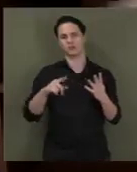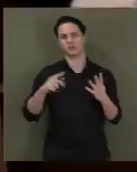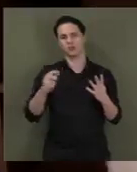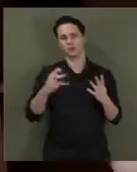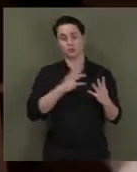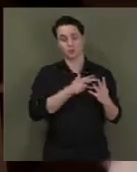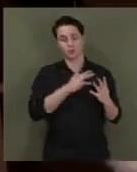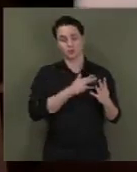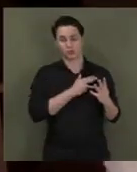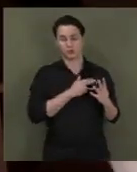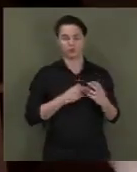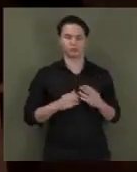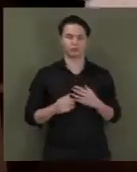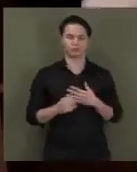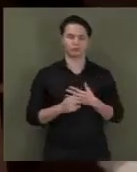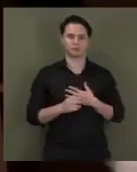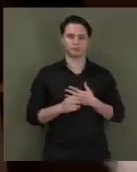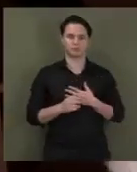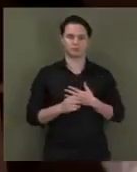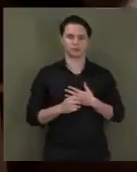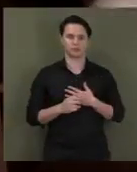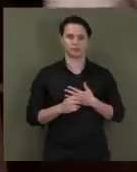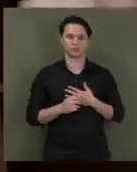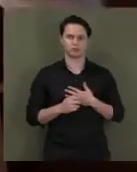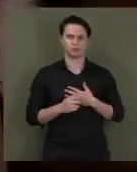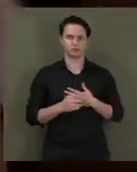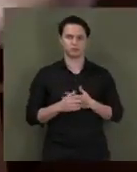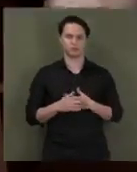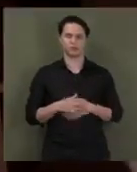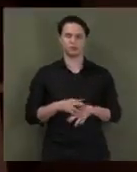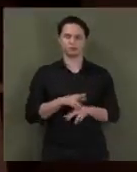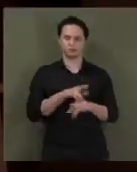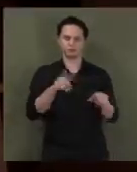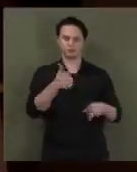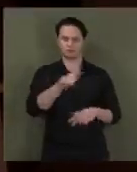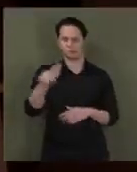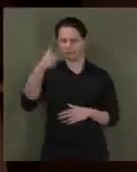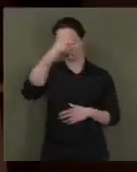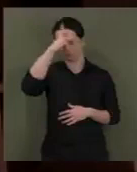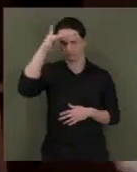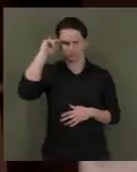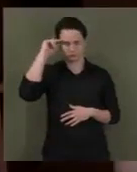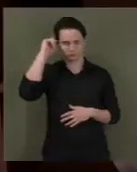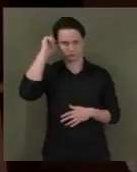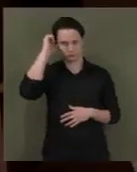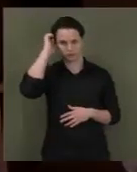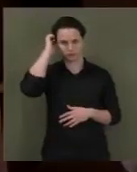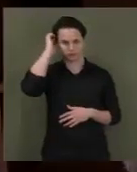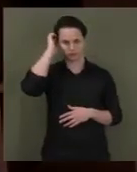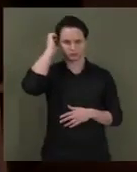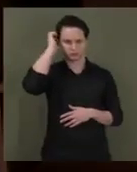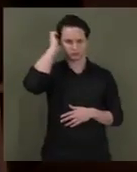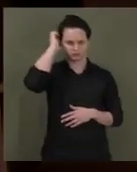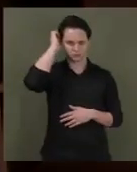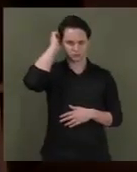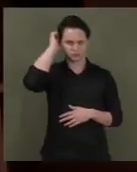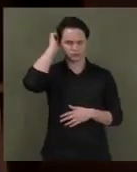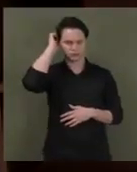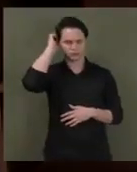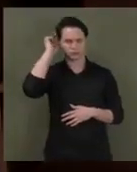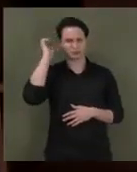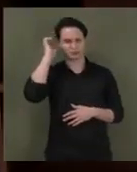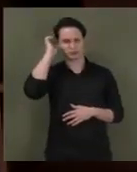Luiz Inácio Lula da Silva, e tantos outros lutadores. Consagramos cláusulas